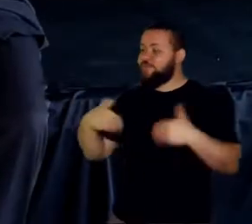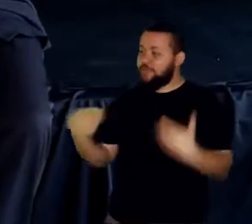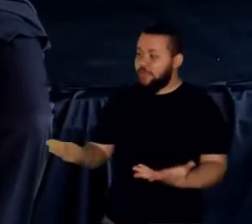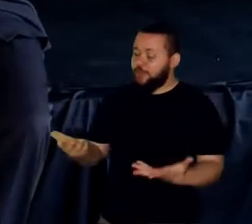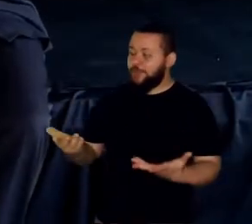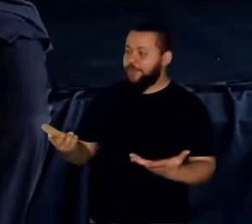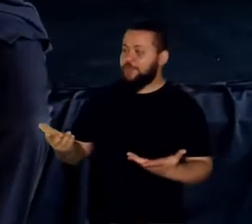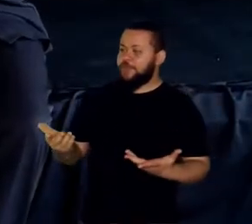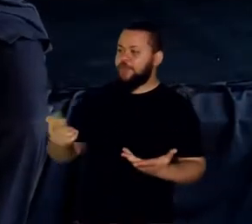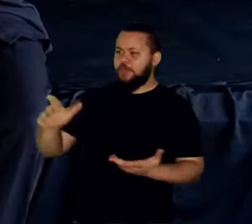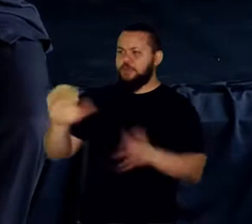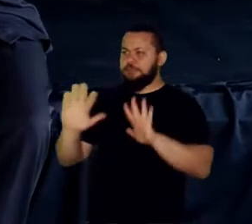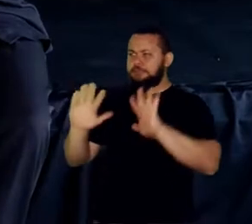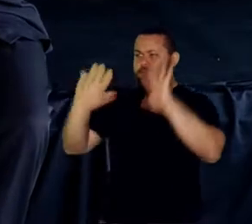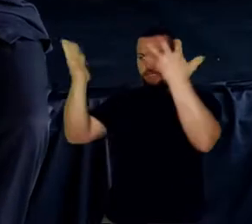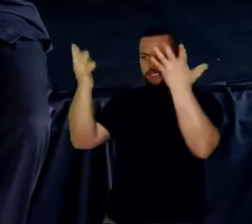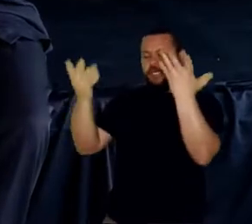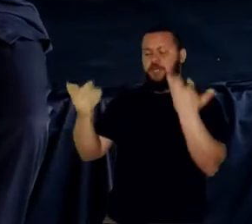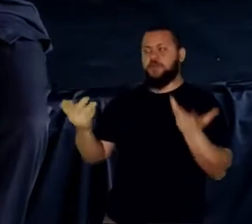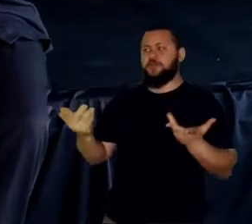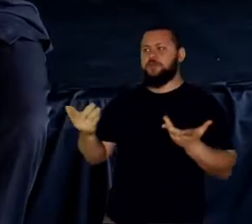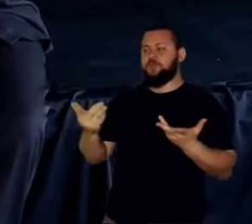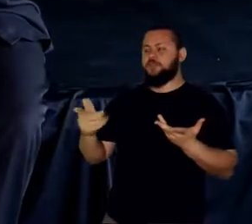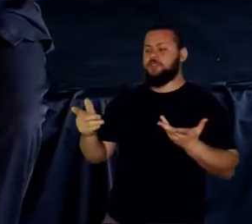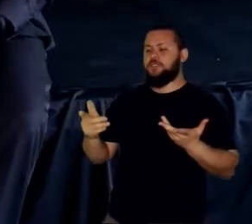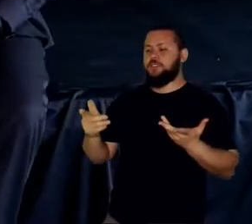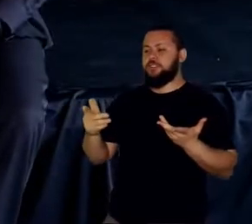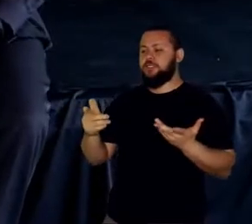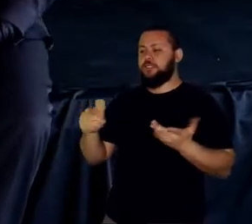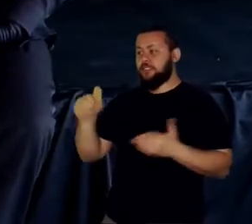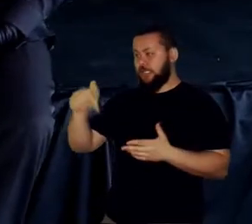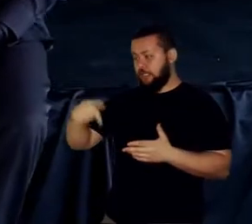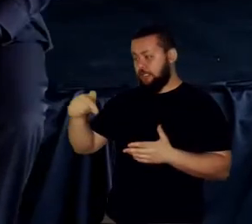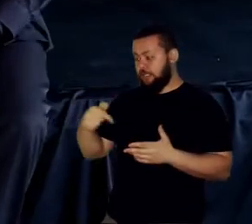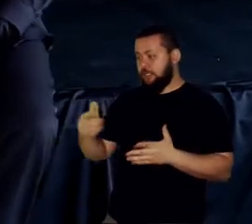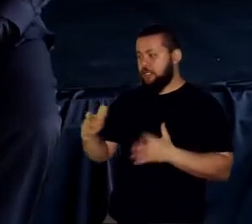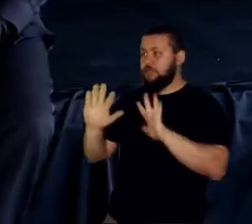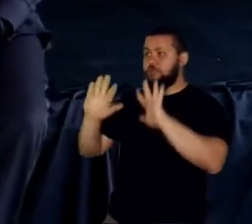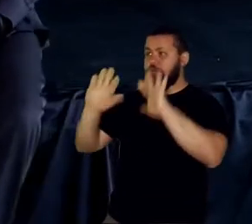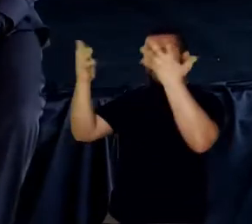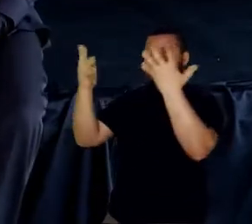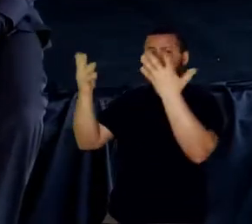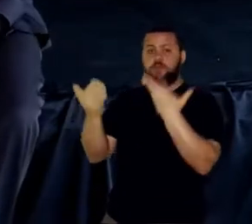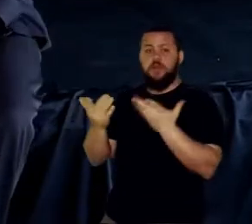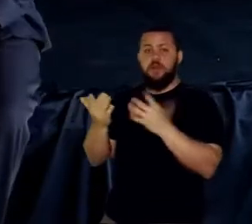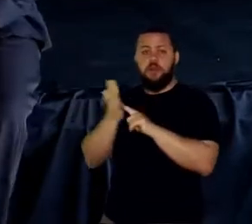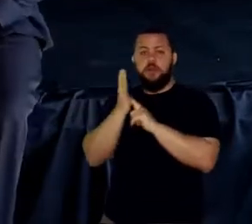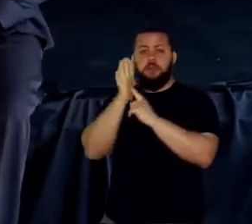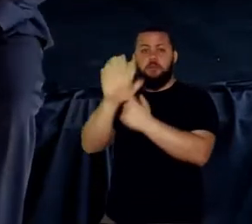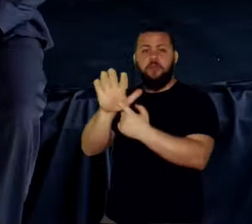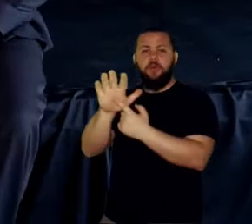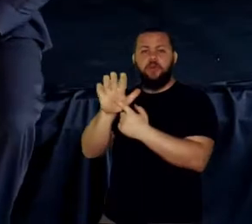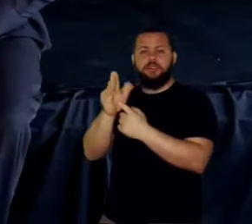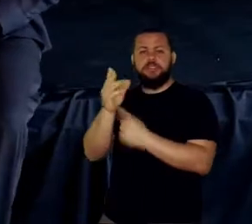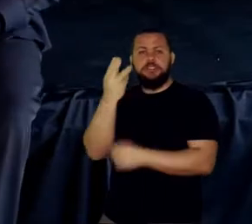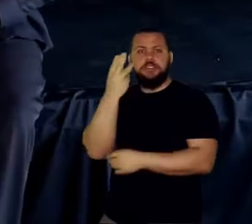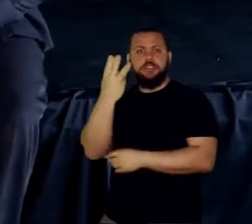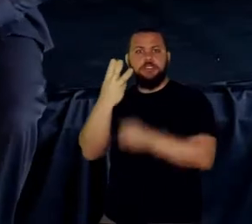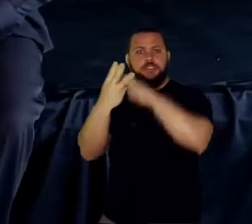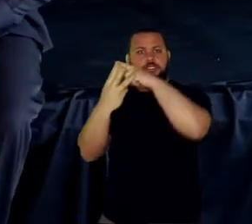esse espetáculo, né? Ele está aqui no festival, que ele contempla três objetivos, né,